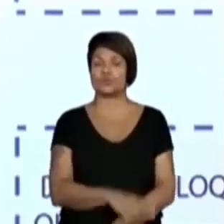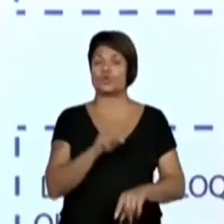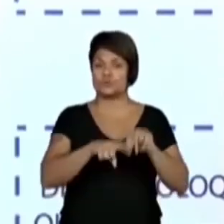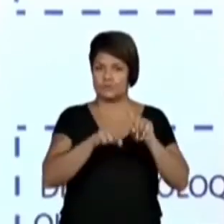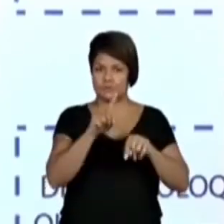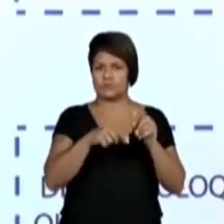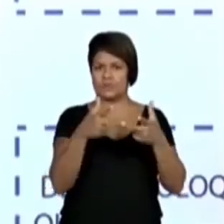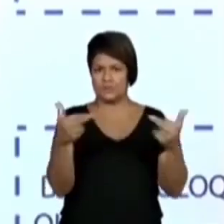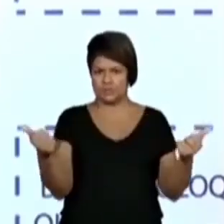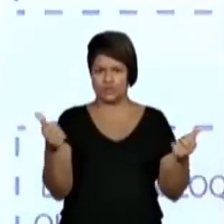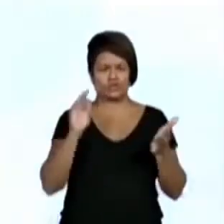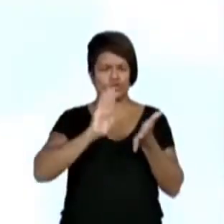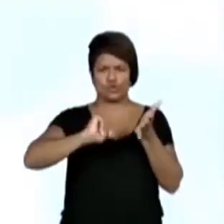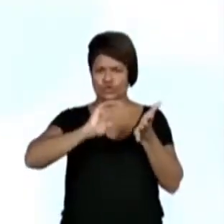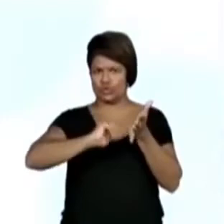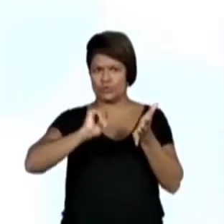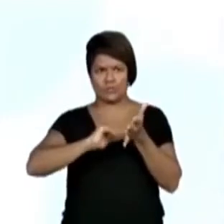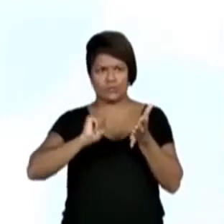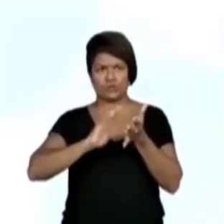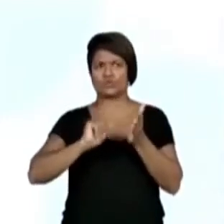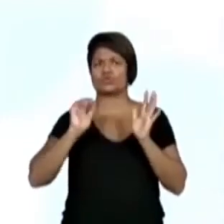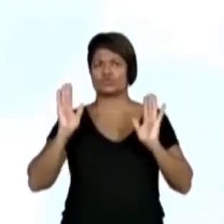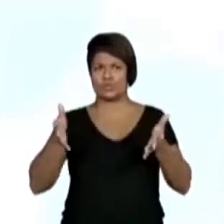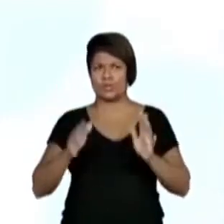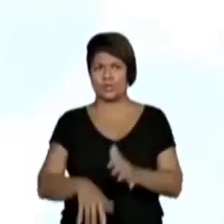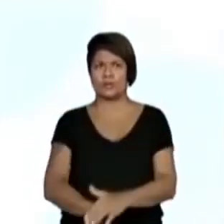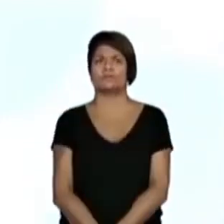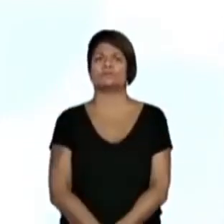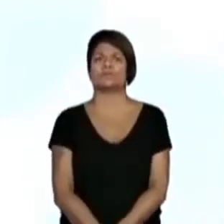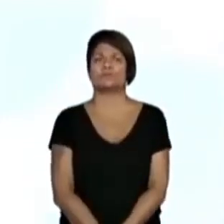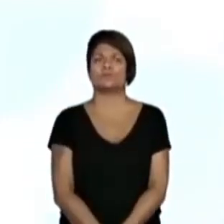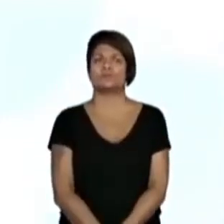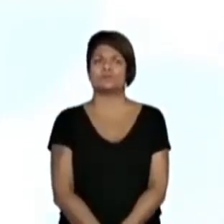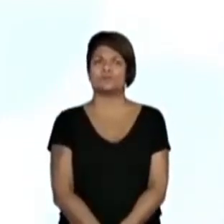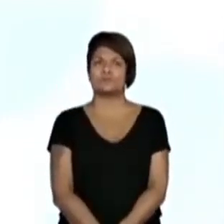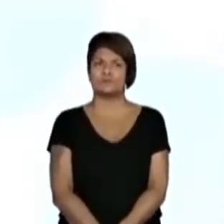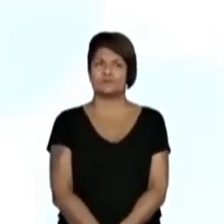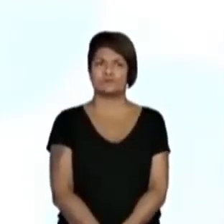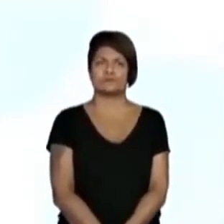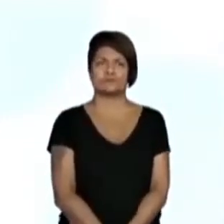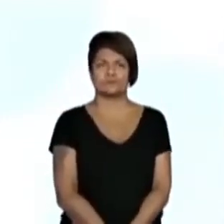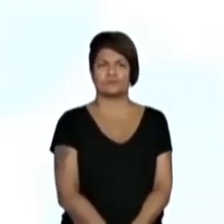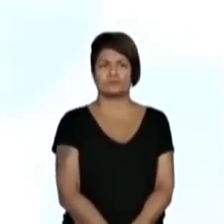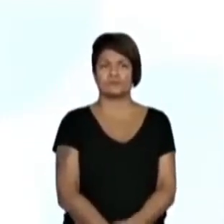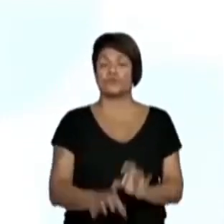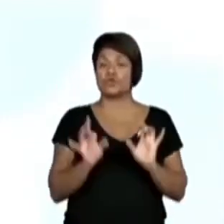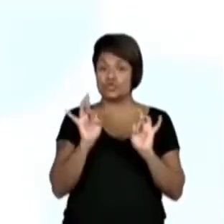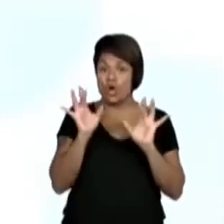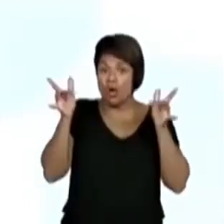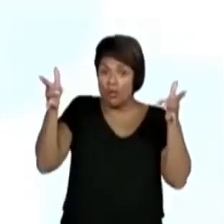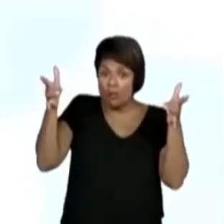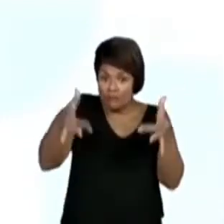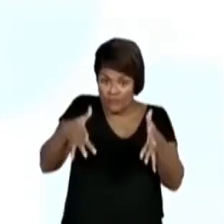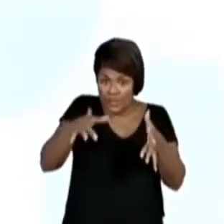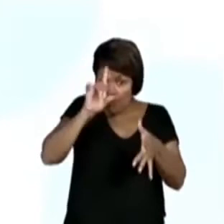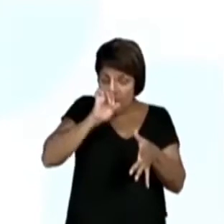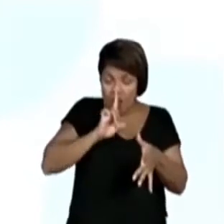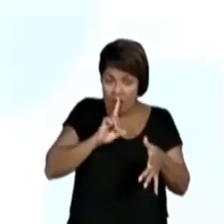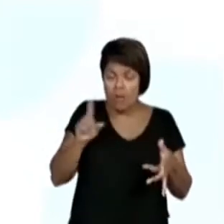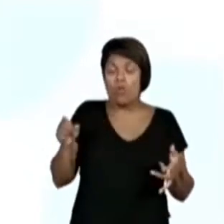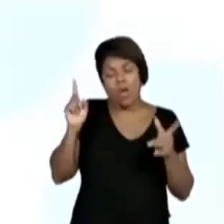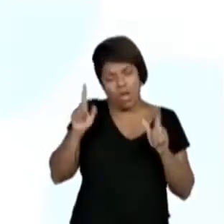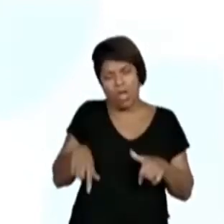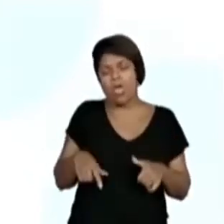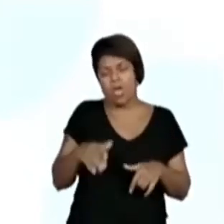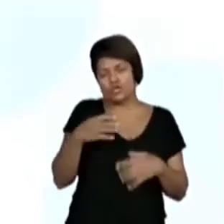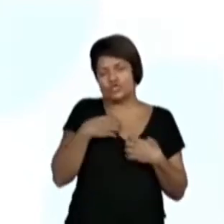vou descartando. Veja, eu vou descartar todos os ingredientes da tela anterior. E